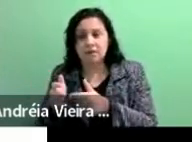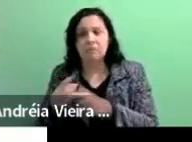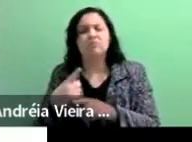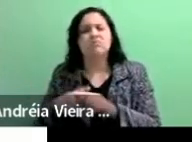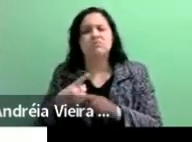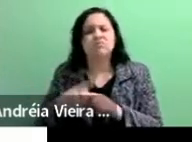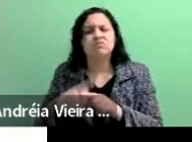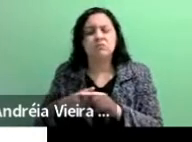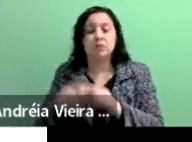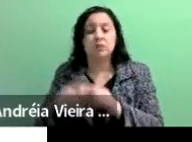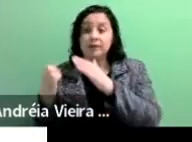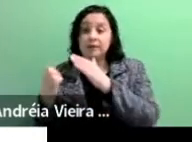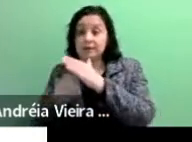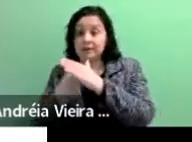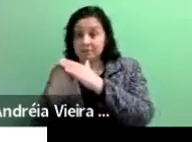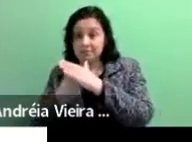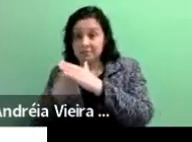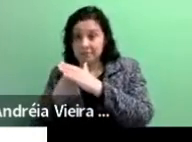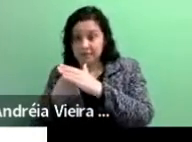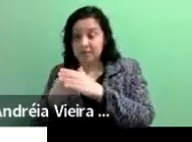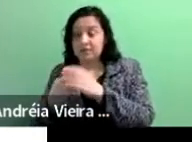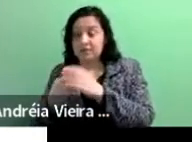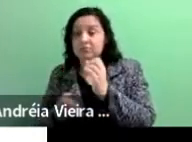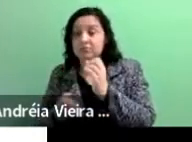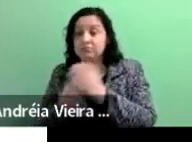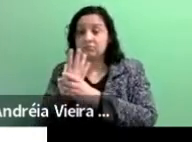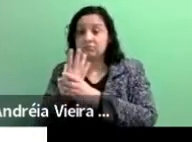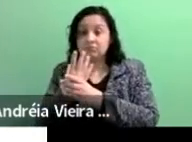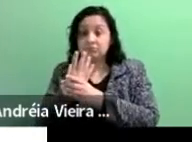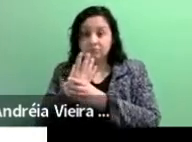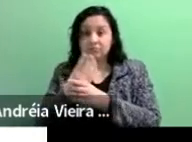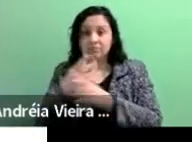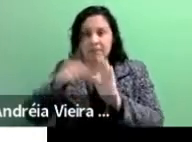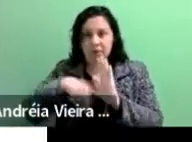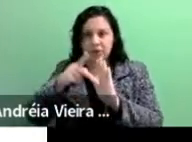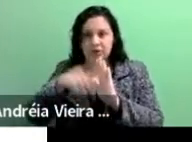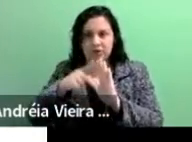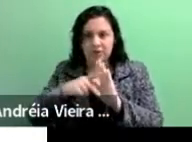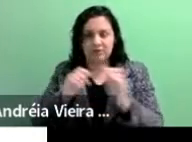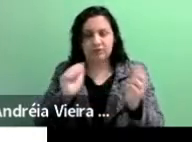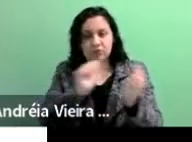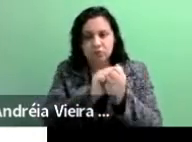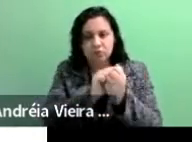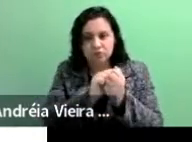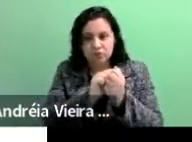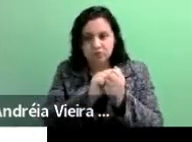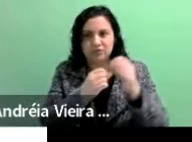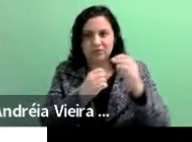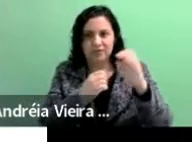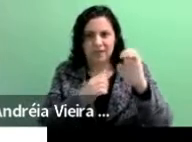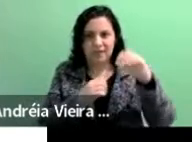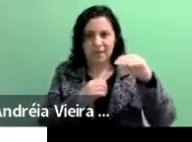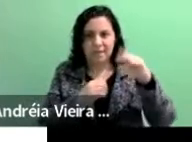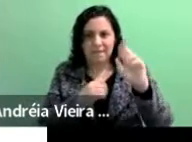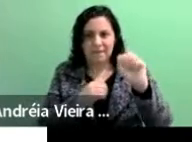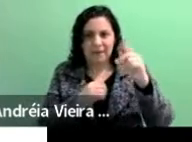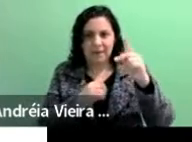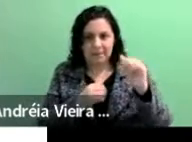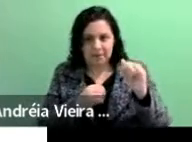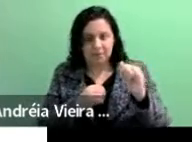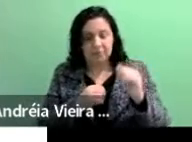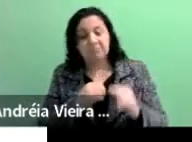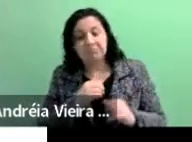Embrapi, elas veem o nível de excelência das nossas unidades, que são as principais ICTs do país, ver